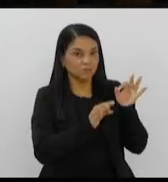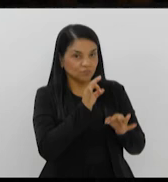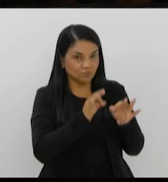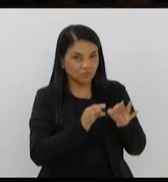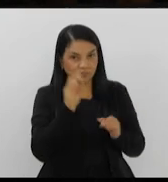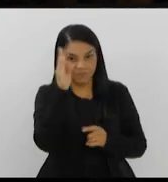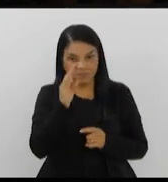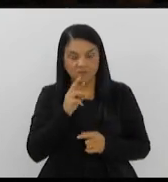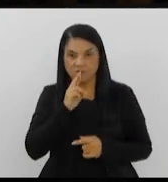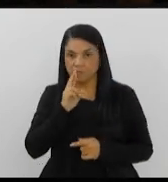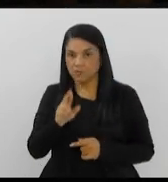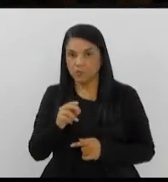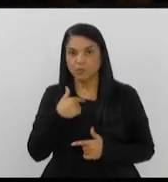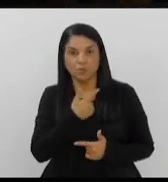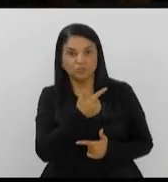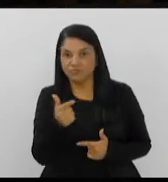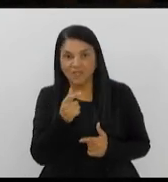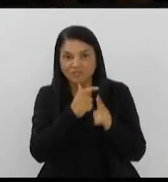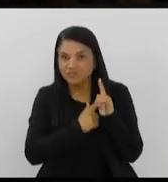nula.